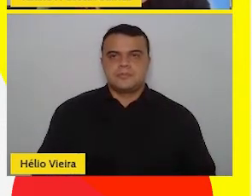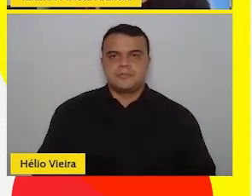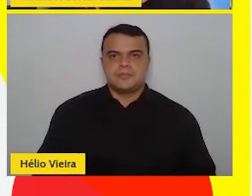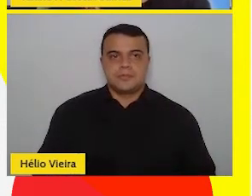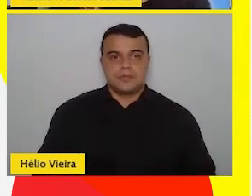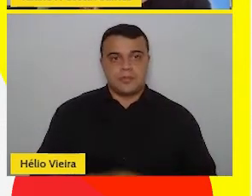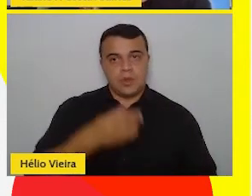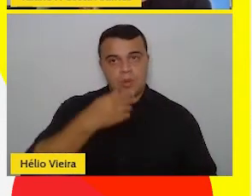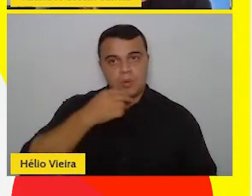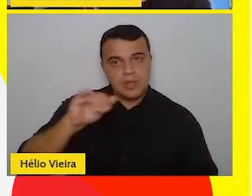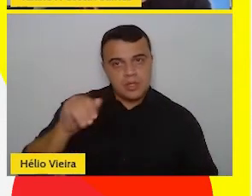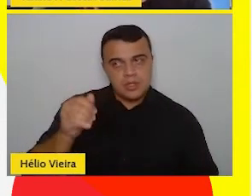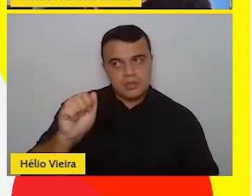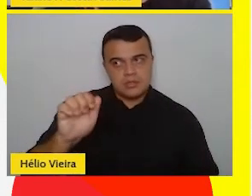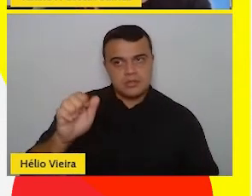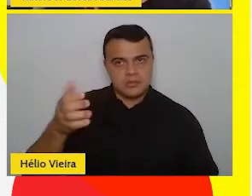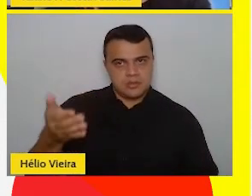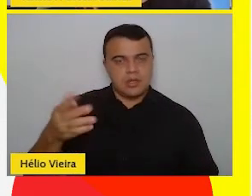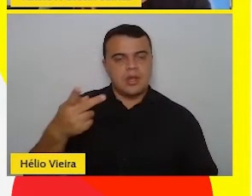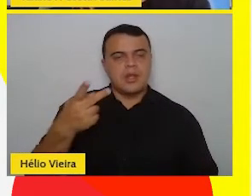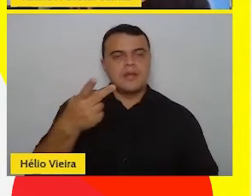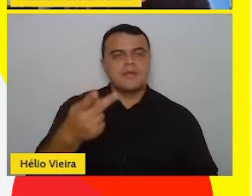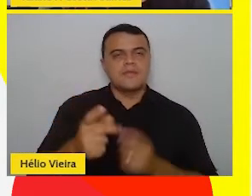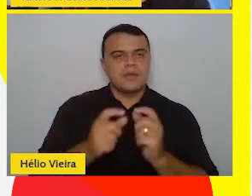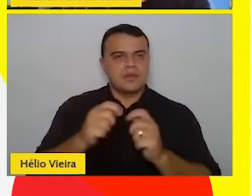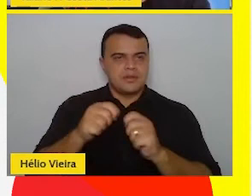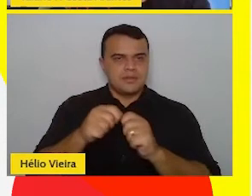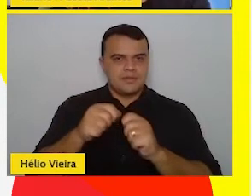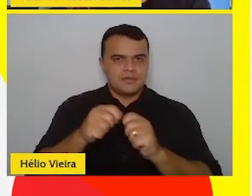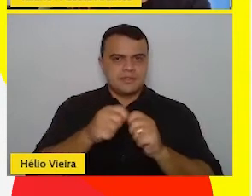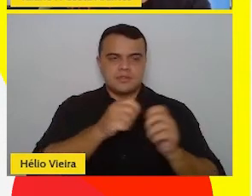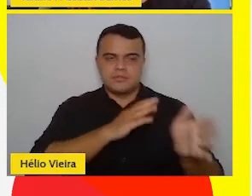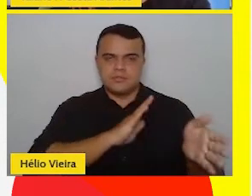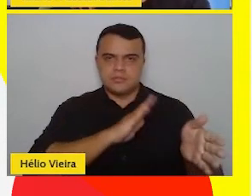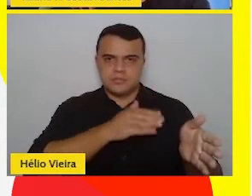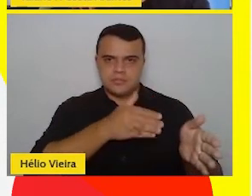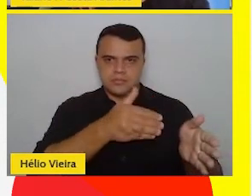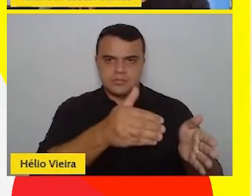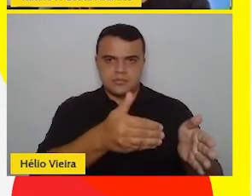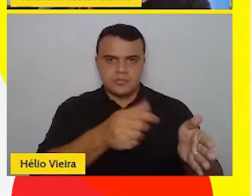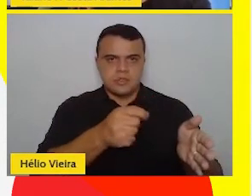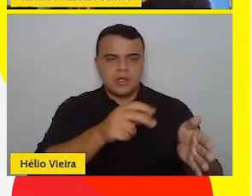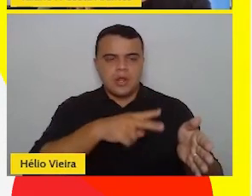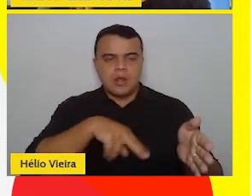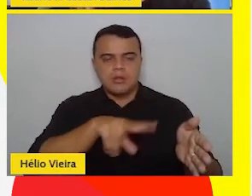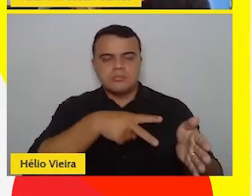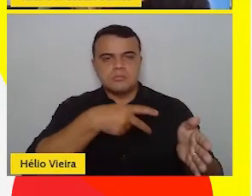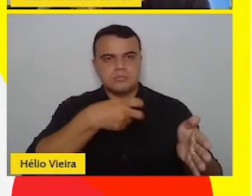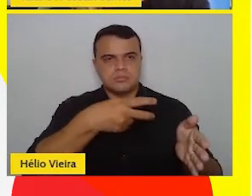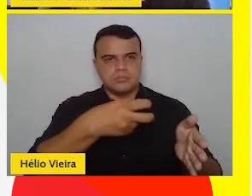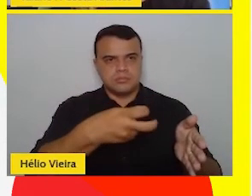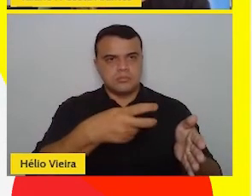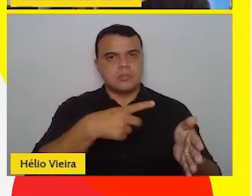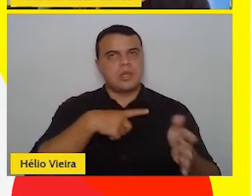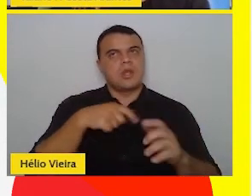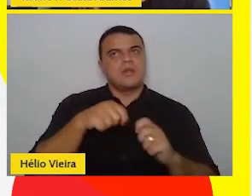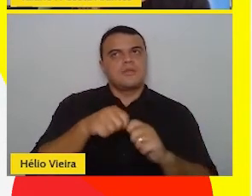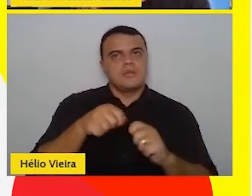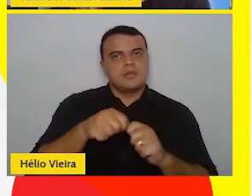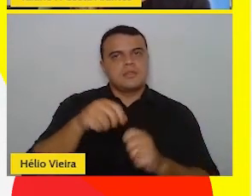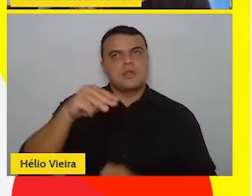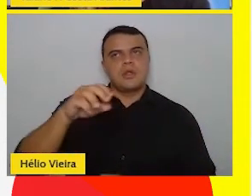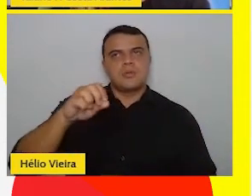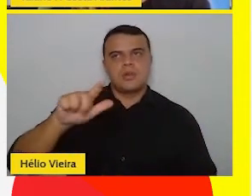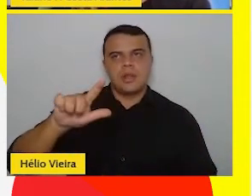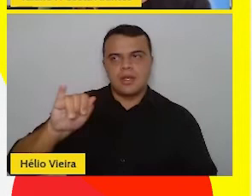Esse artista, ele fez uma série de releituras. Então, ele fez Mona